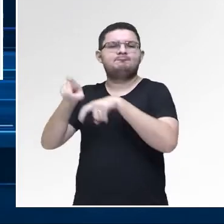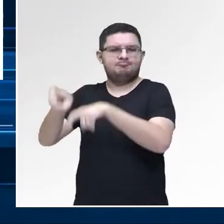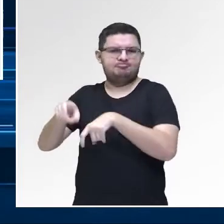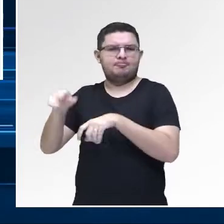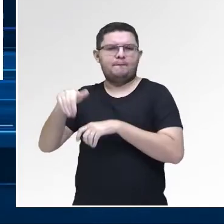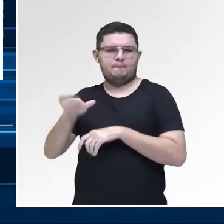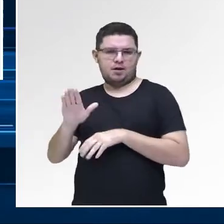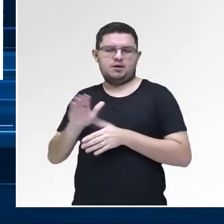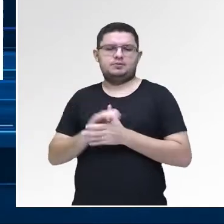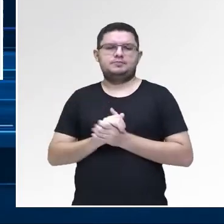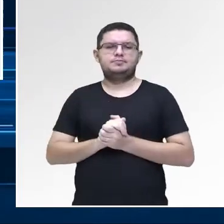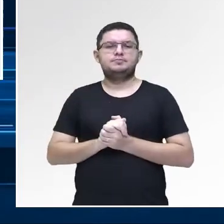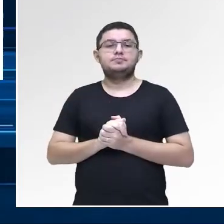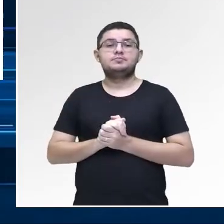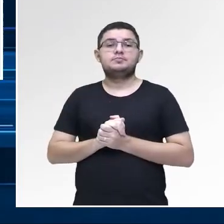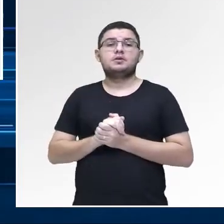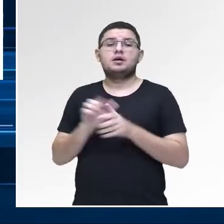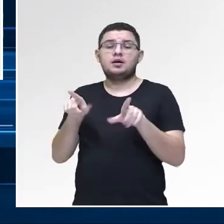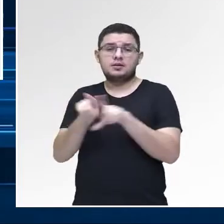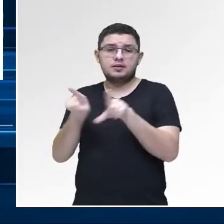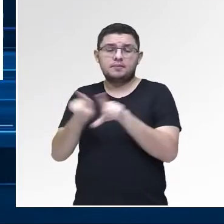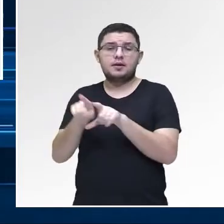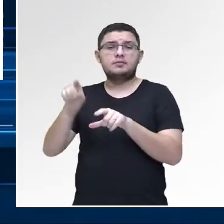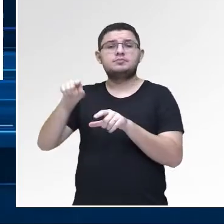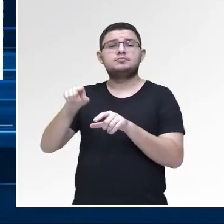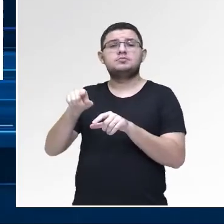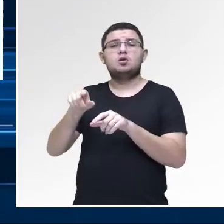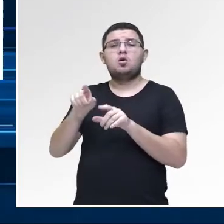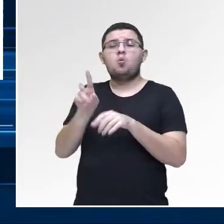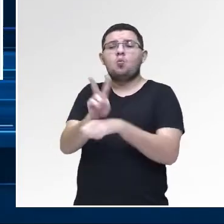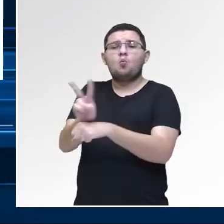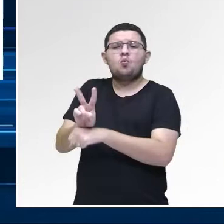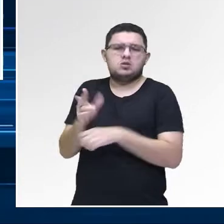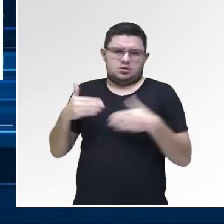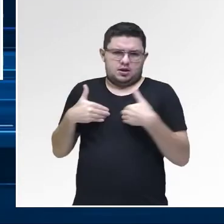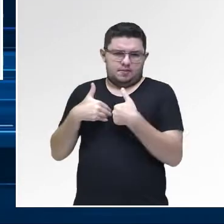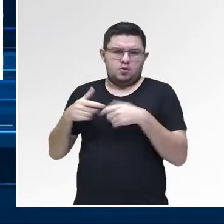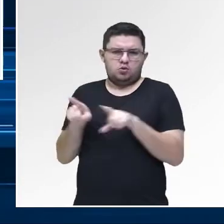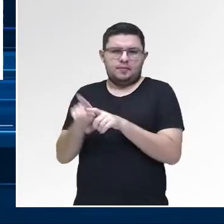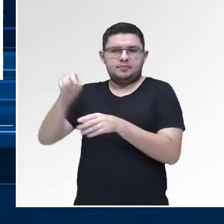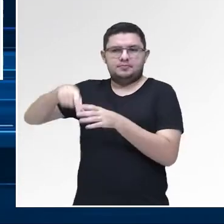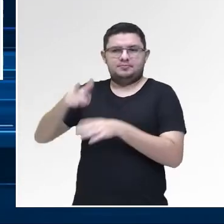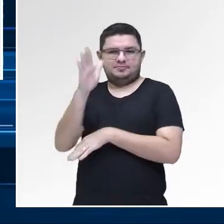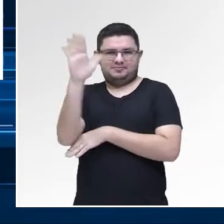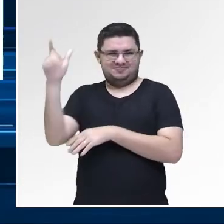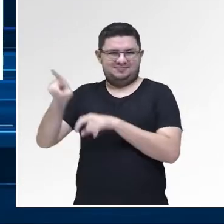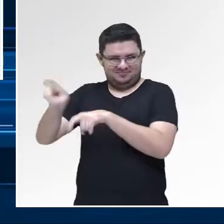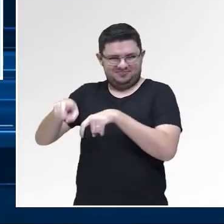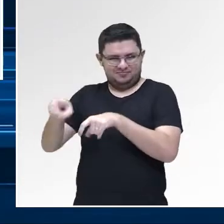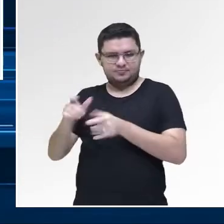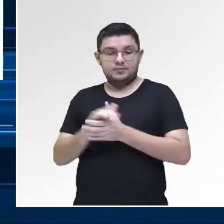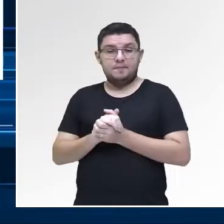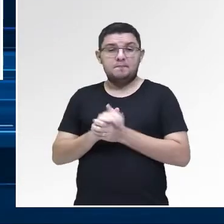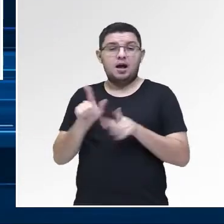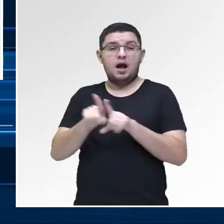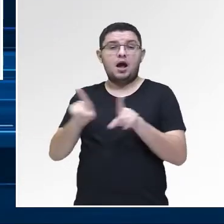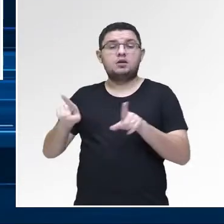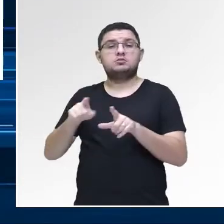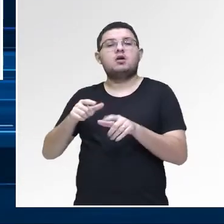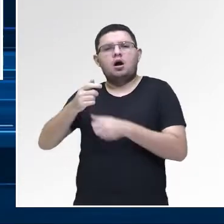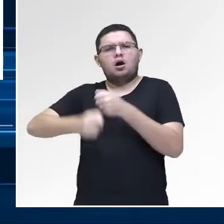era a pecuária e a agricultura, Somente depois, em 1930, o processo de